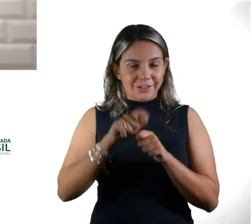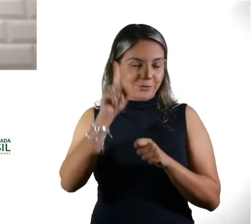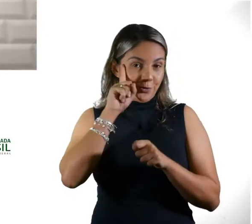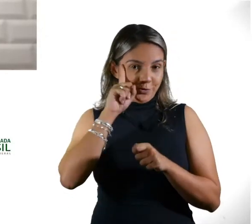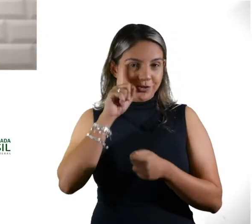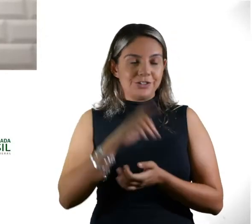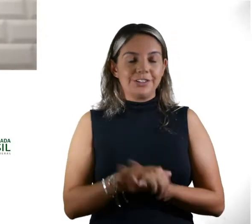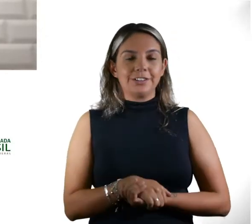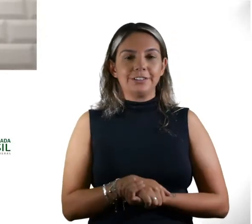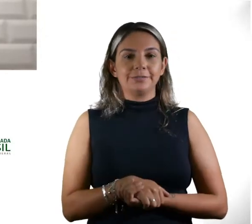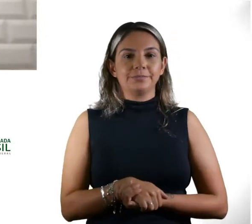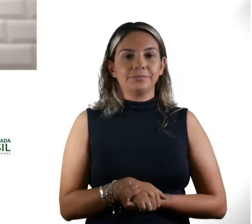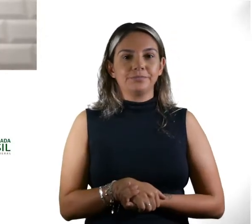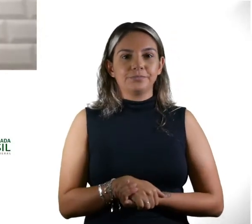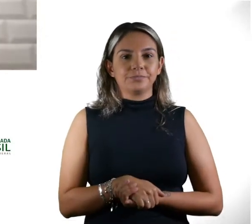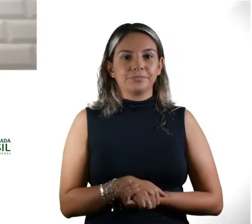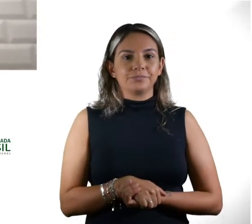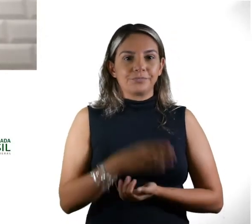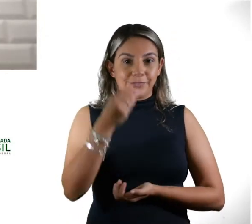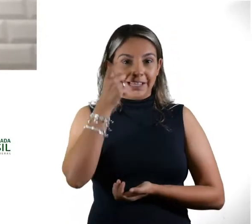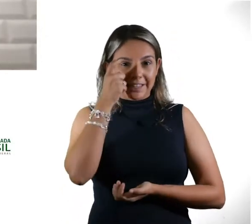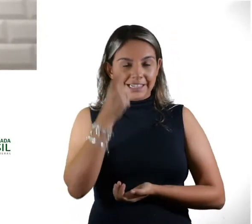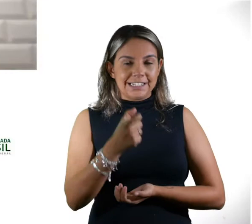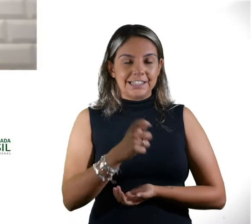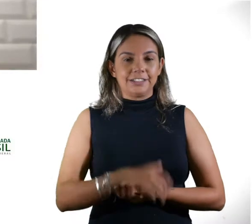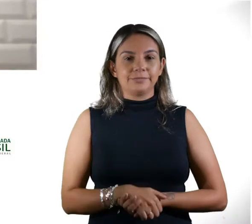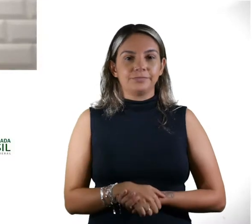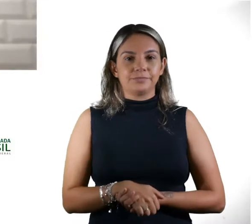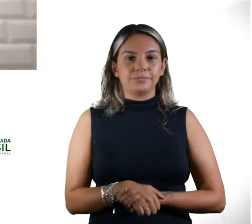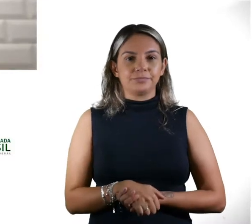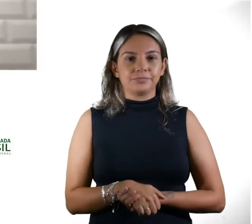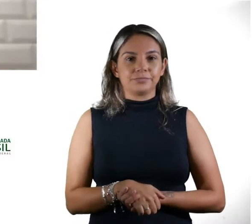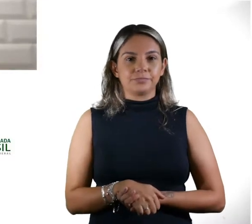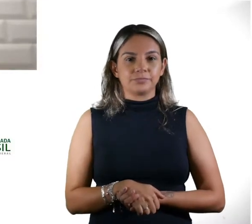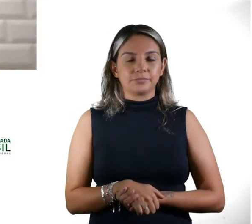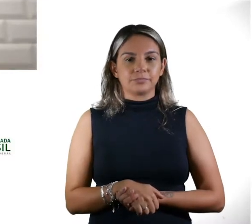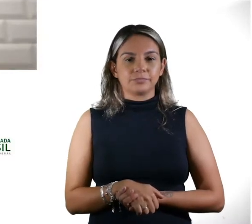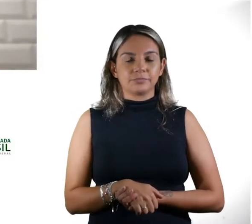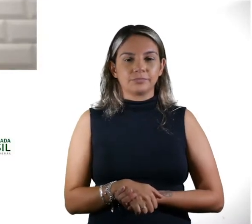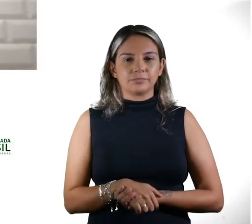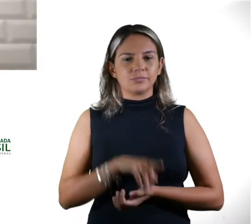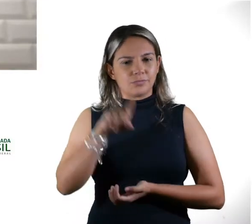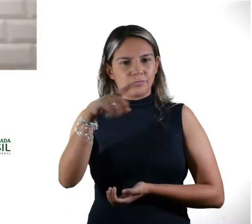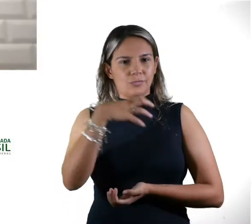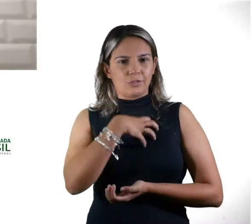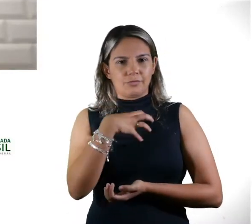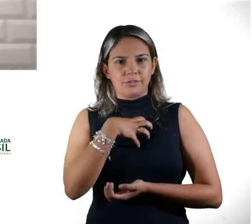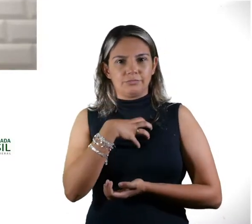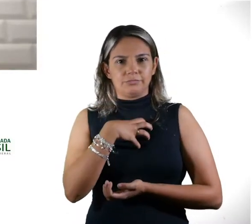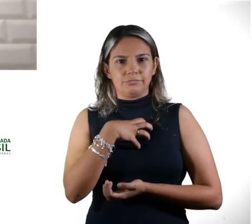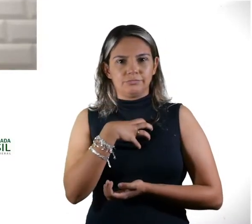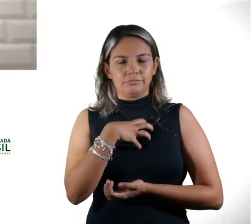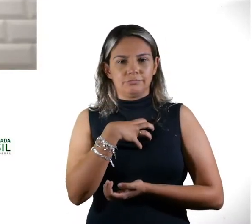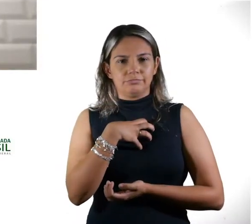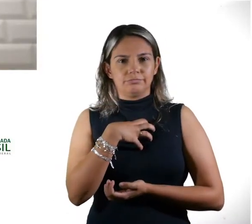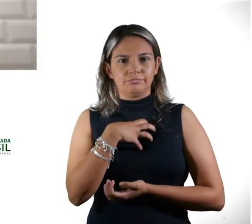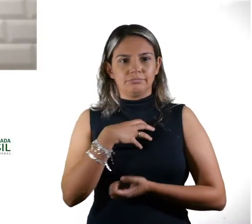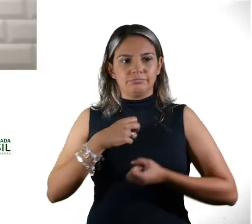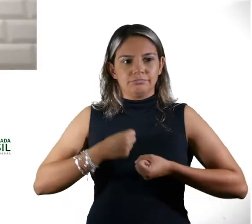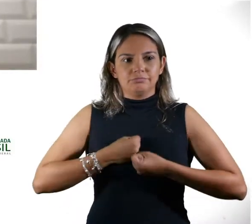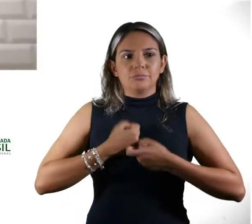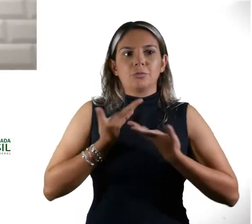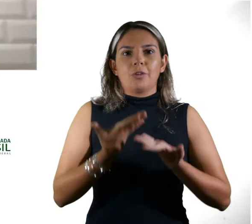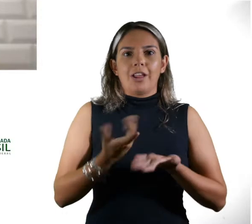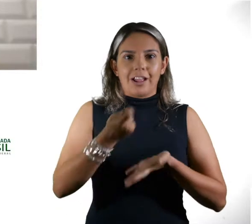dias, que é muito interessante. Certo. E você está se sentindo estimulado a escrever alguma coisa para